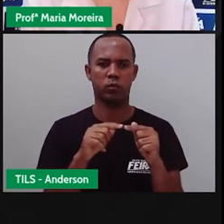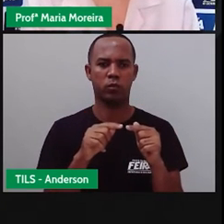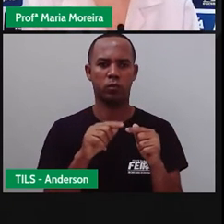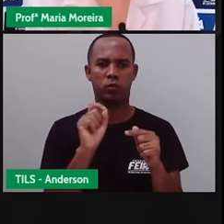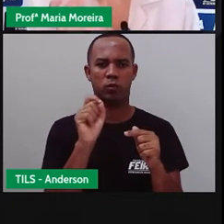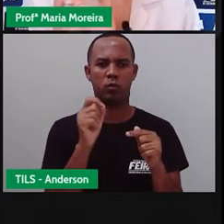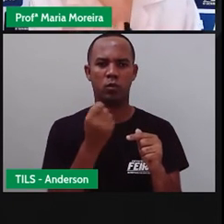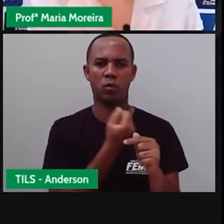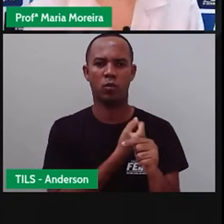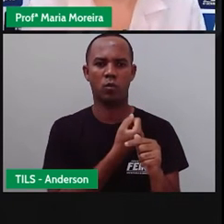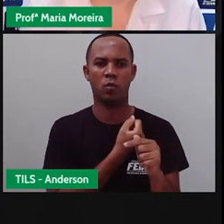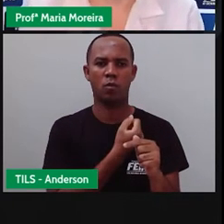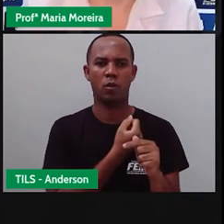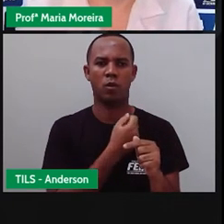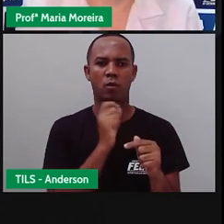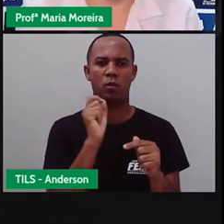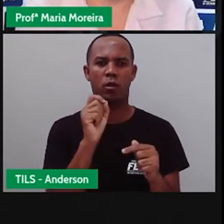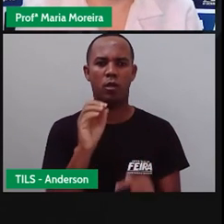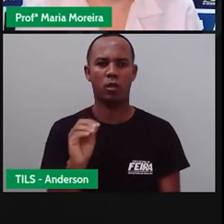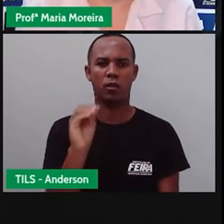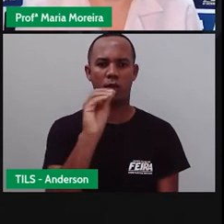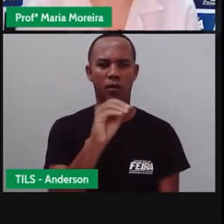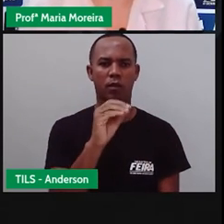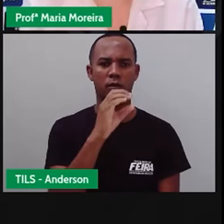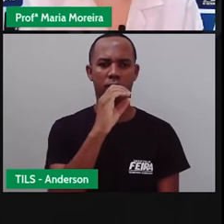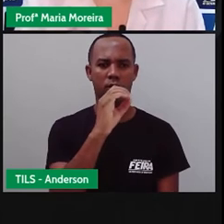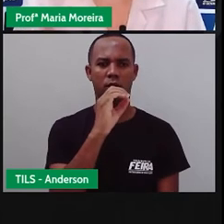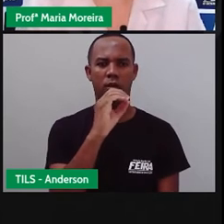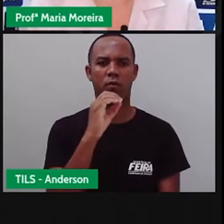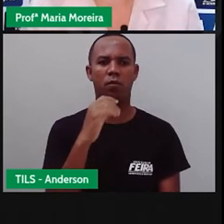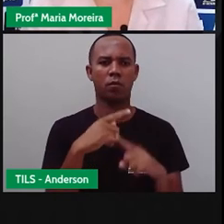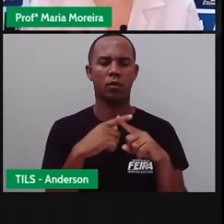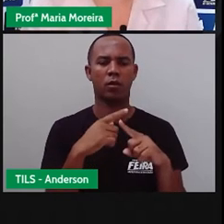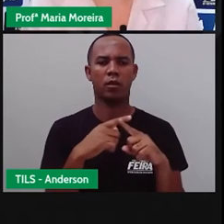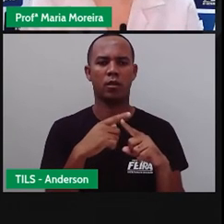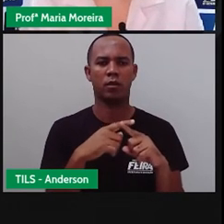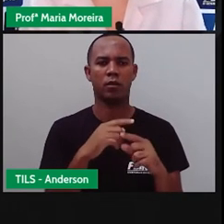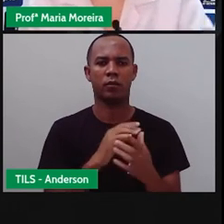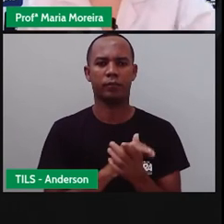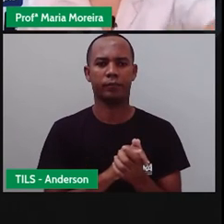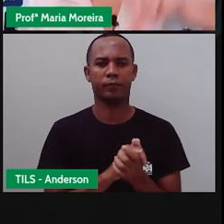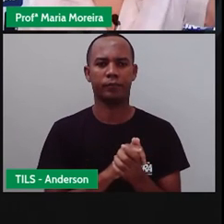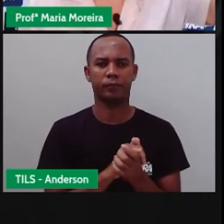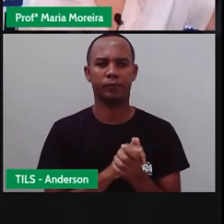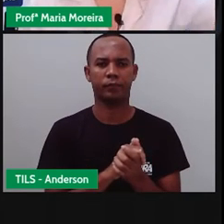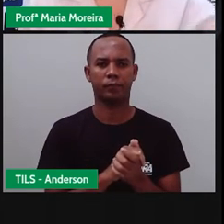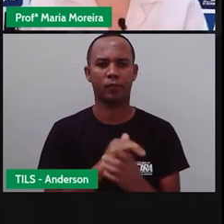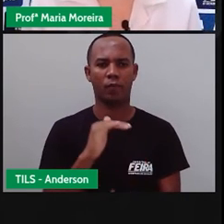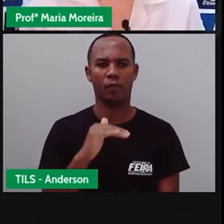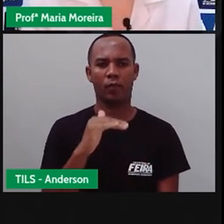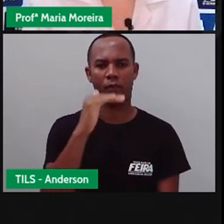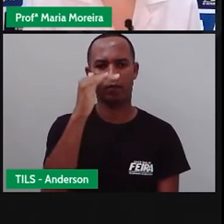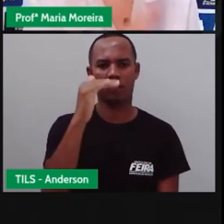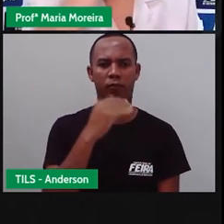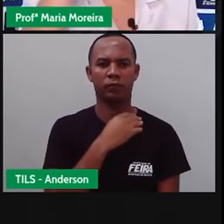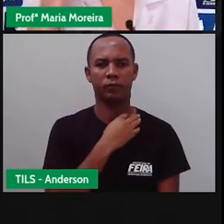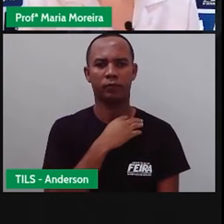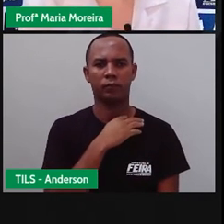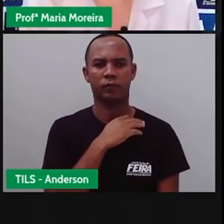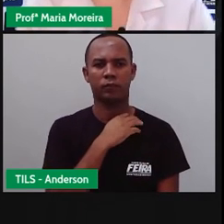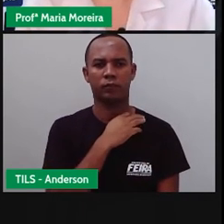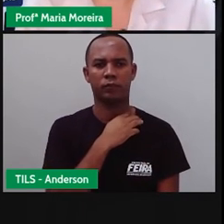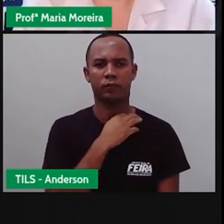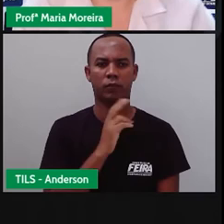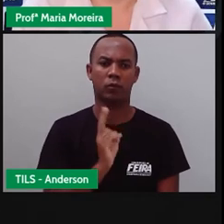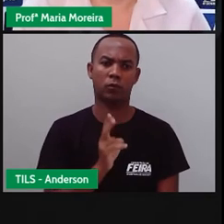né eu coloco 10 por quê Porque eu fechei o número 10 eu subi uma bolinha né